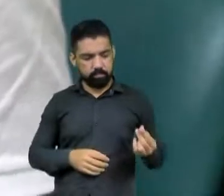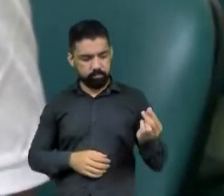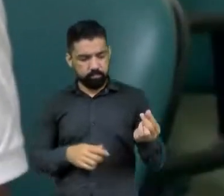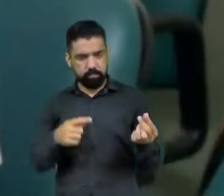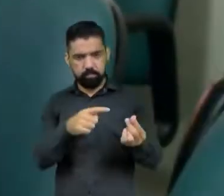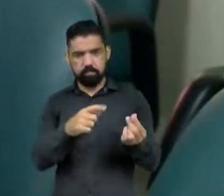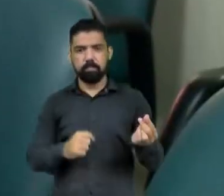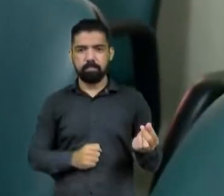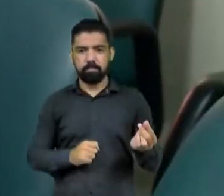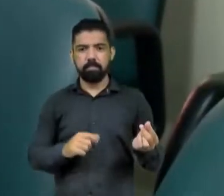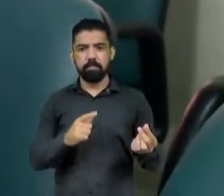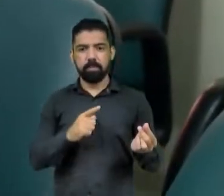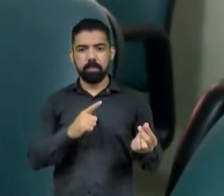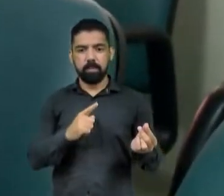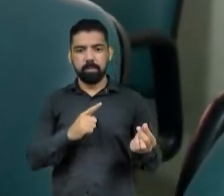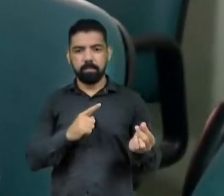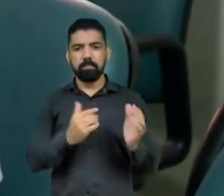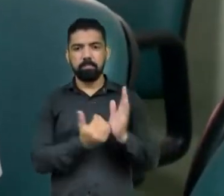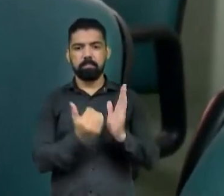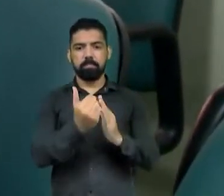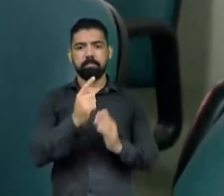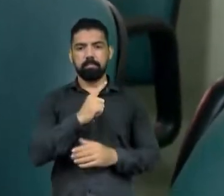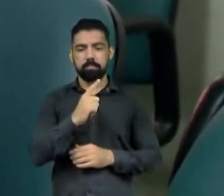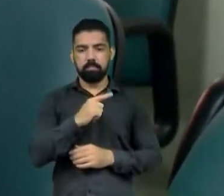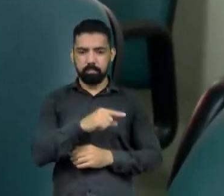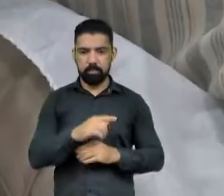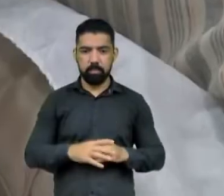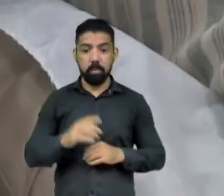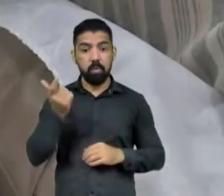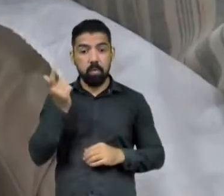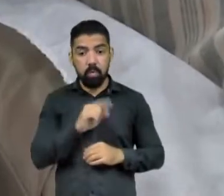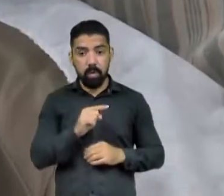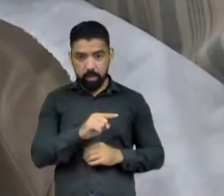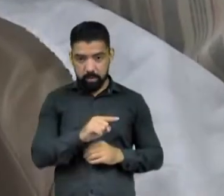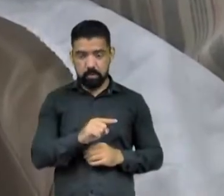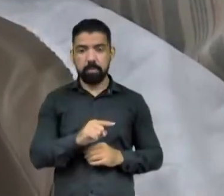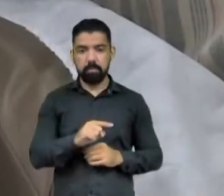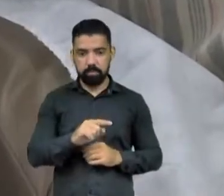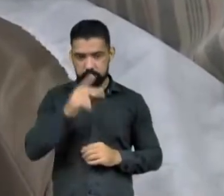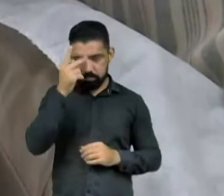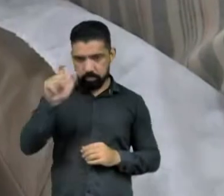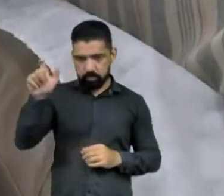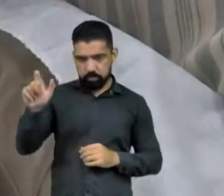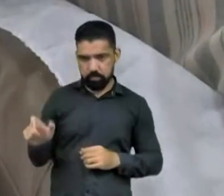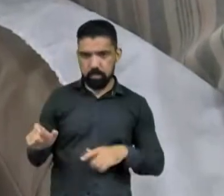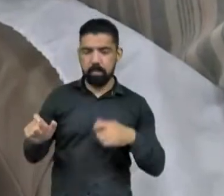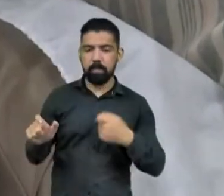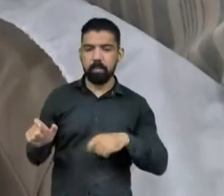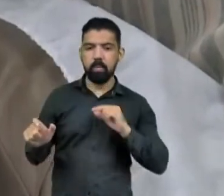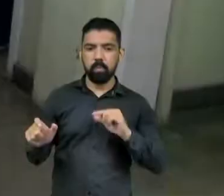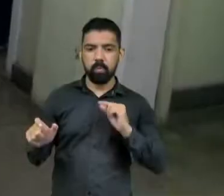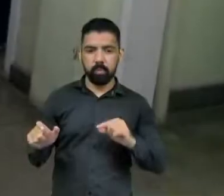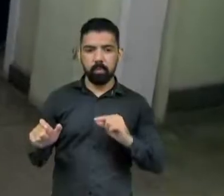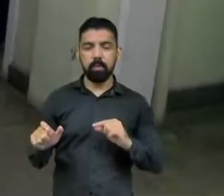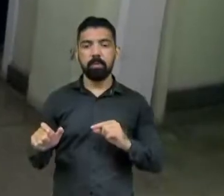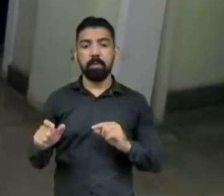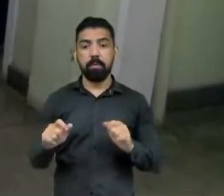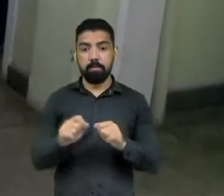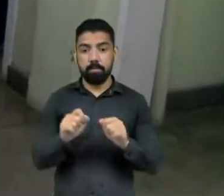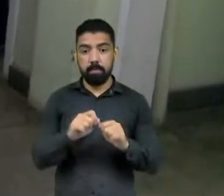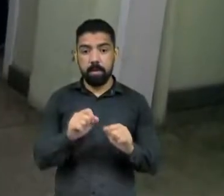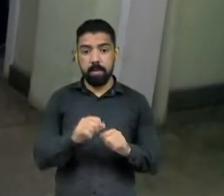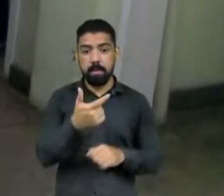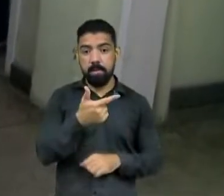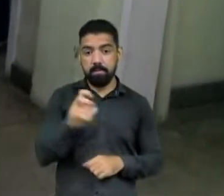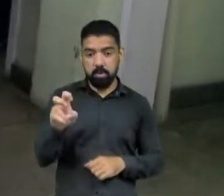carteirinha de doador Megastar. Para chegar a esse título, a pessoa tem que atingir 25 doações. Hoje, ele